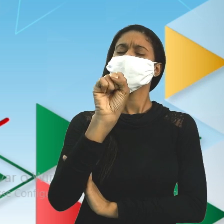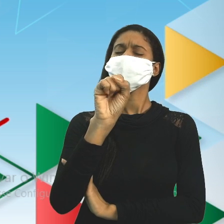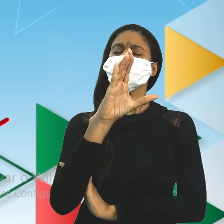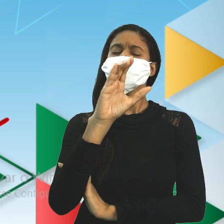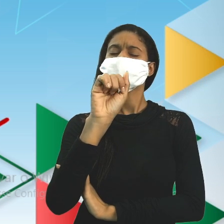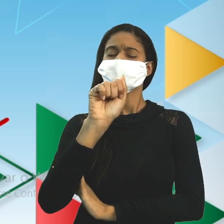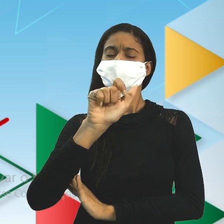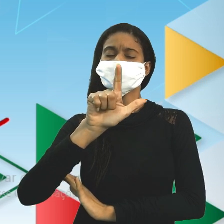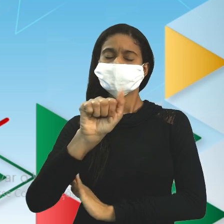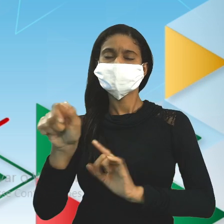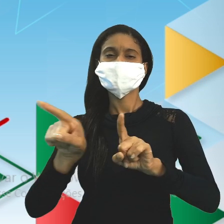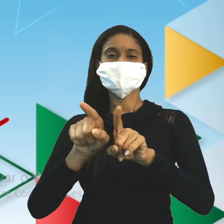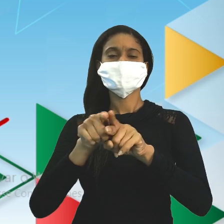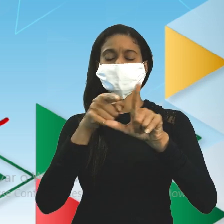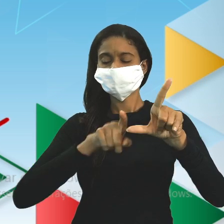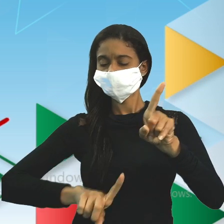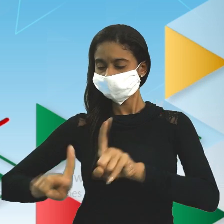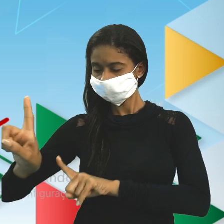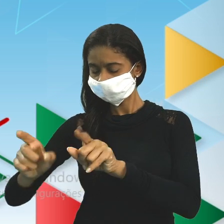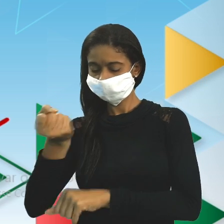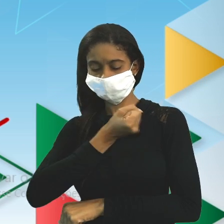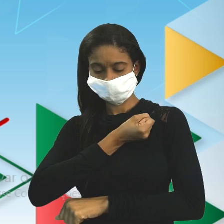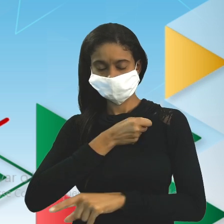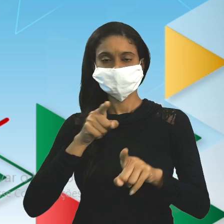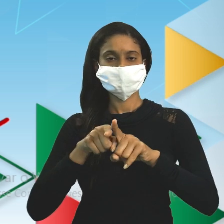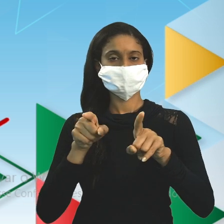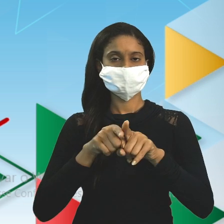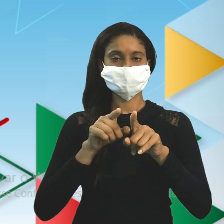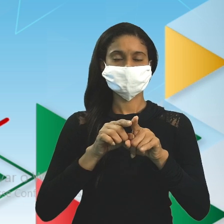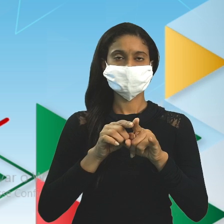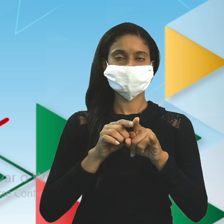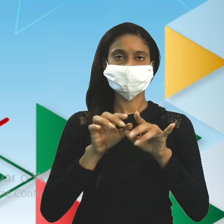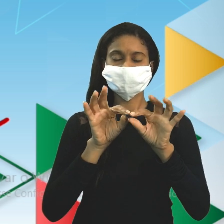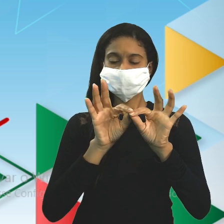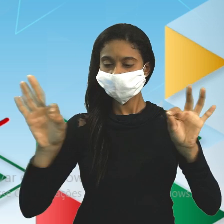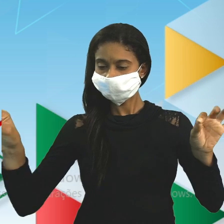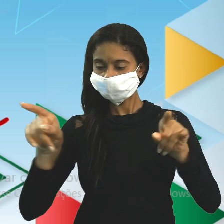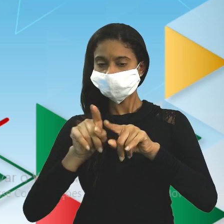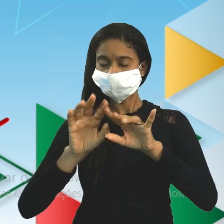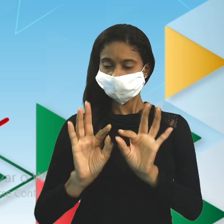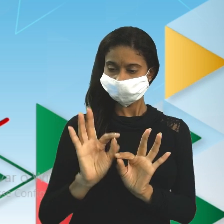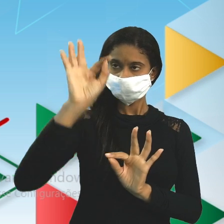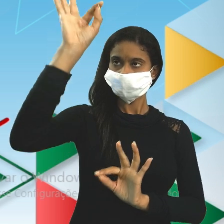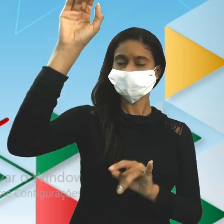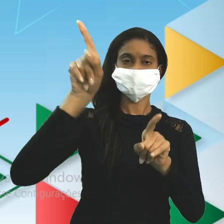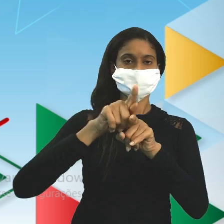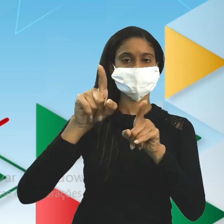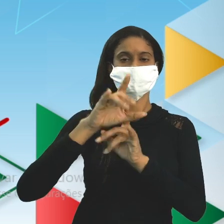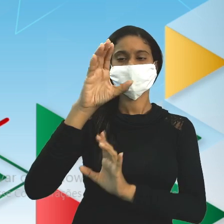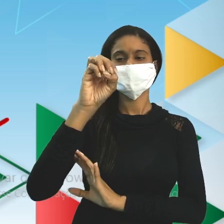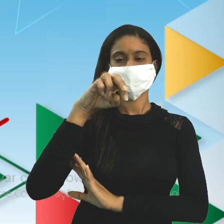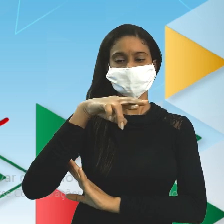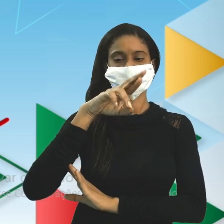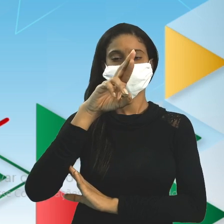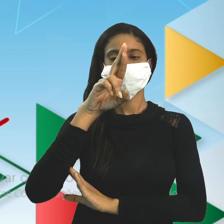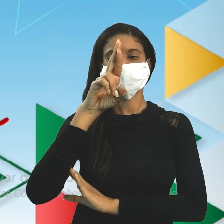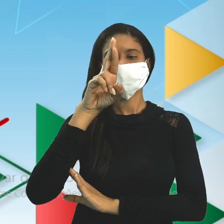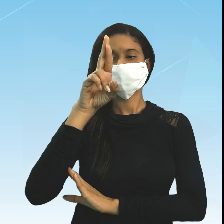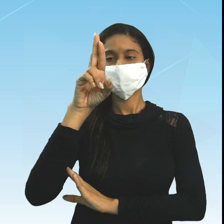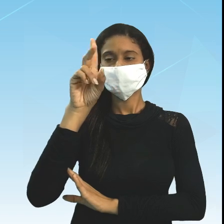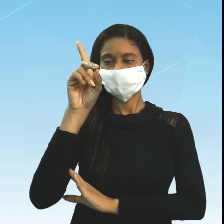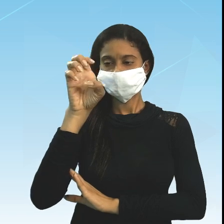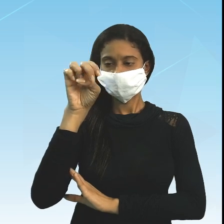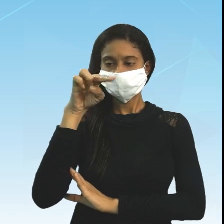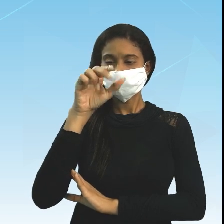gráfica, numérica, a latitude, a longitude, a coordenada geográfica. Então, tudo isso a